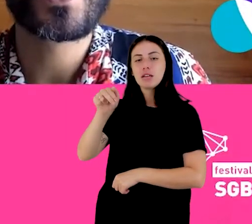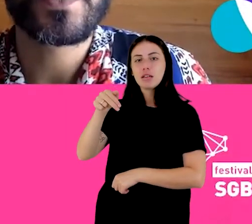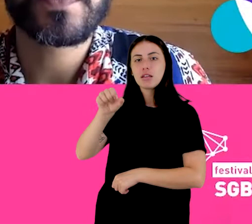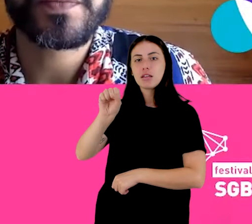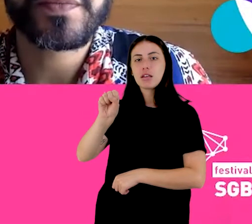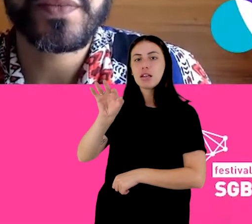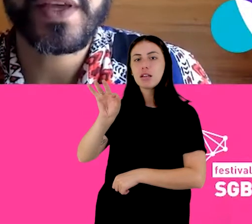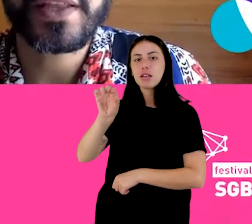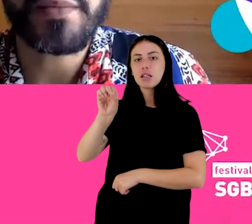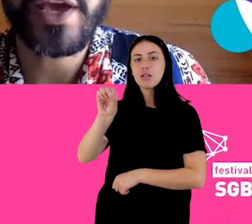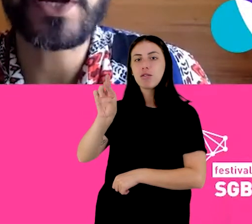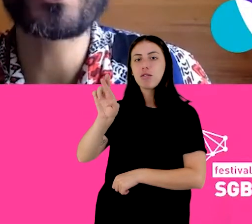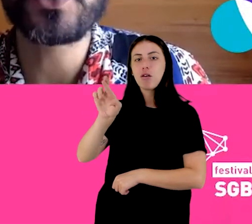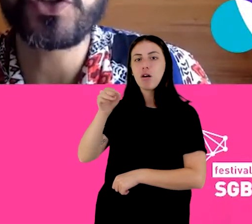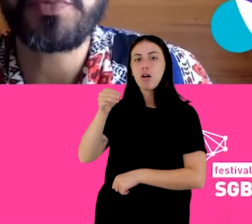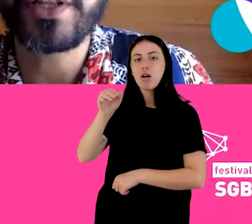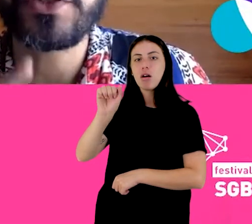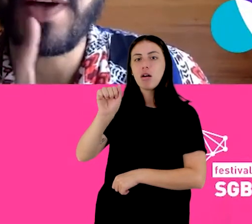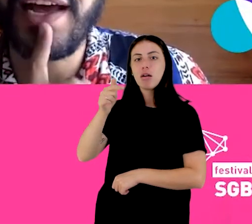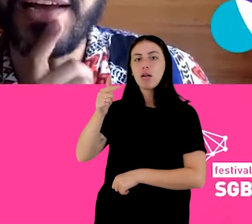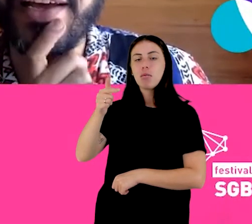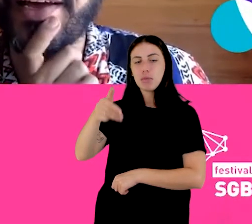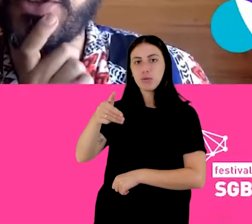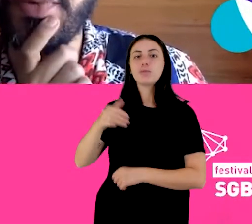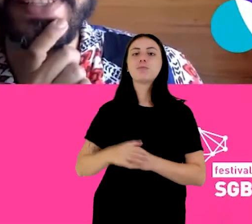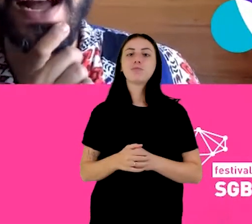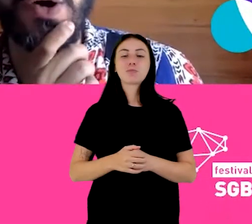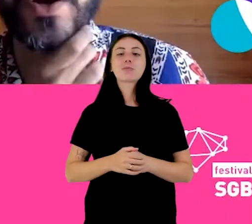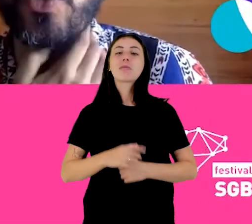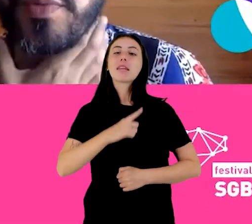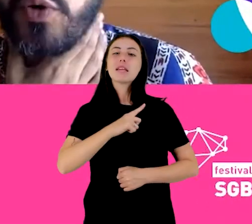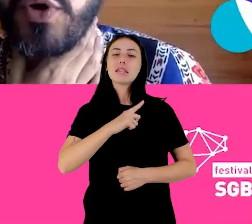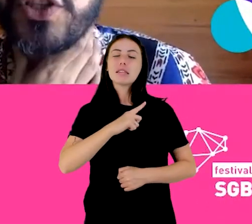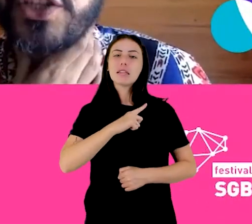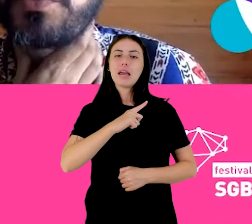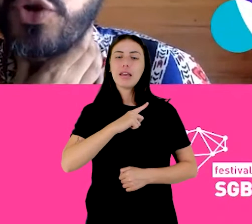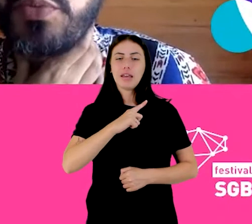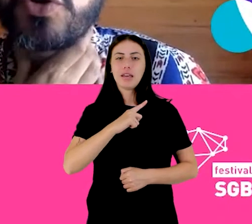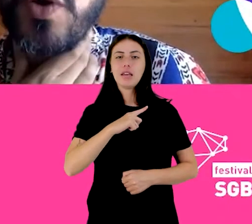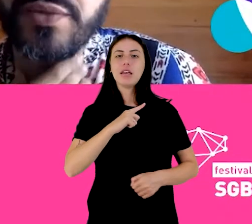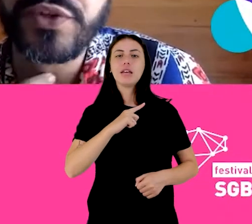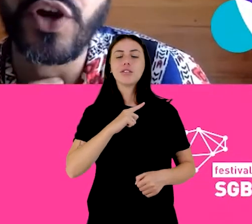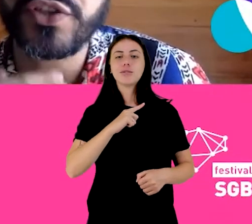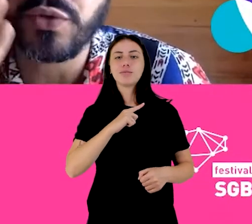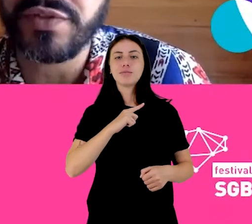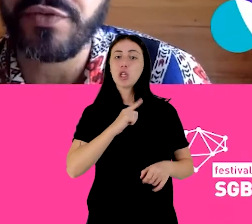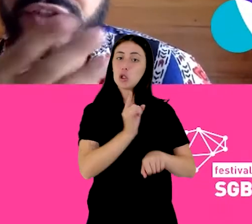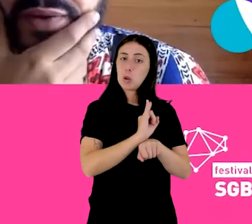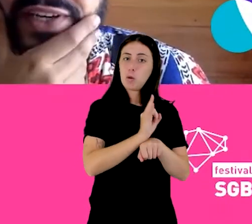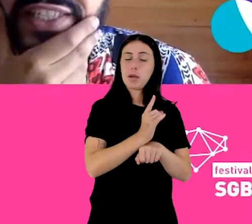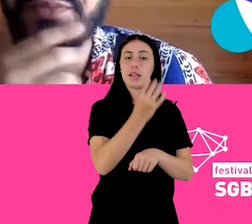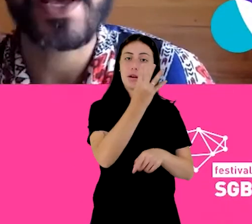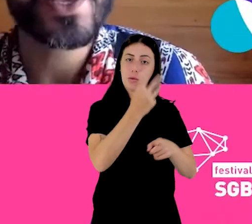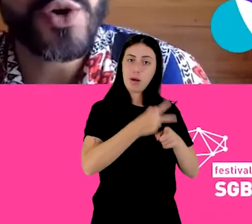Documentários Transformam também. E também, isso, eu acho que é importante falar, só para encerrar agora, um podcast muito bom, de 4 episódios, inclusive